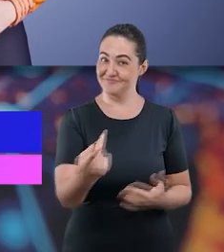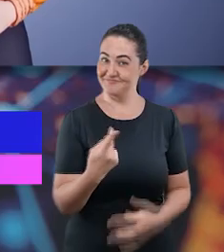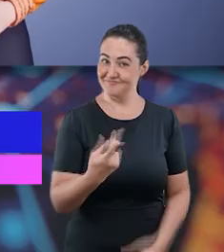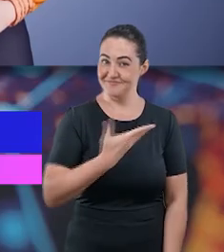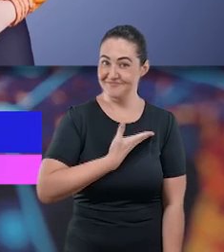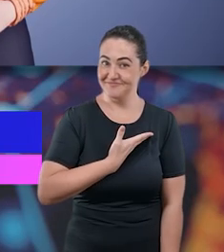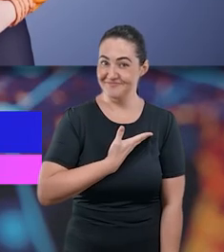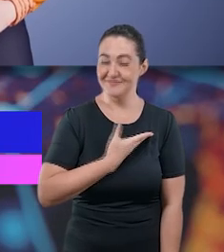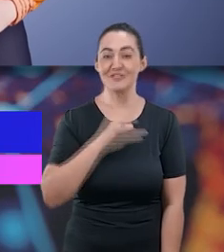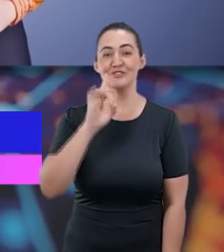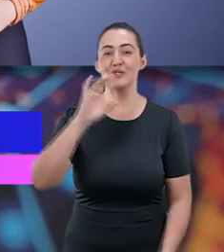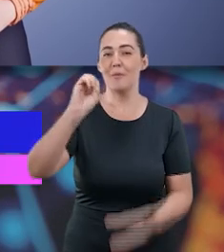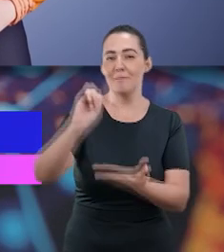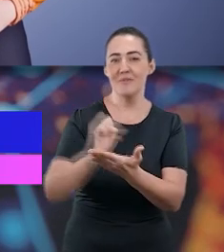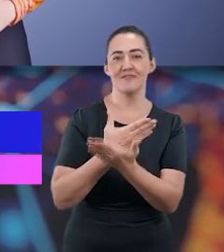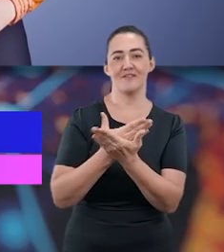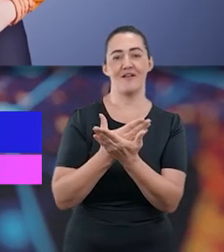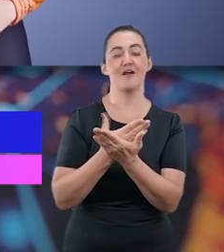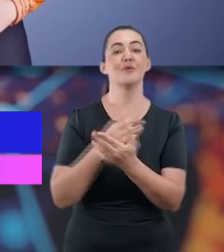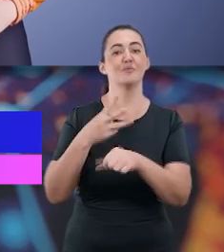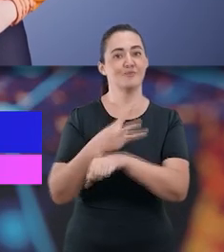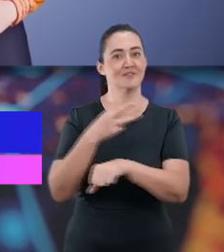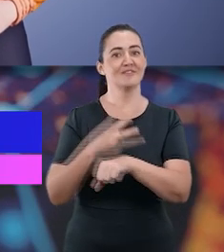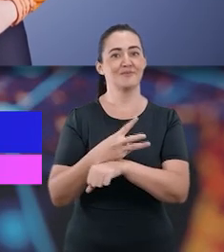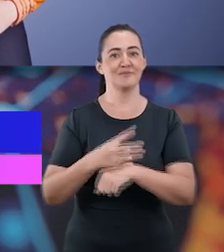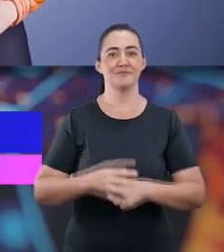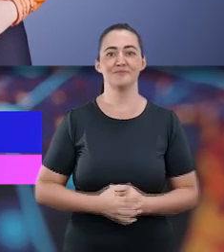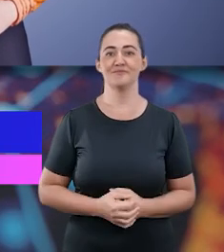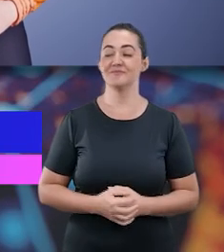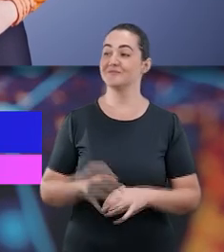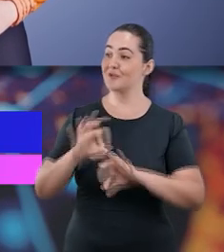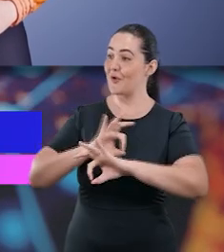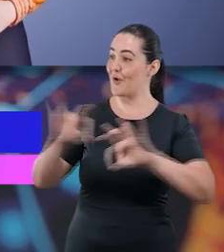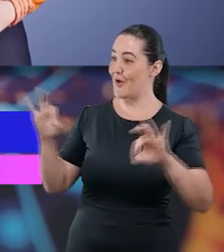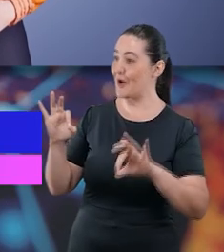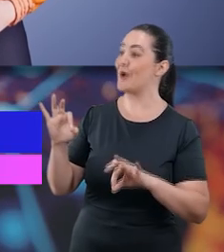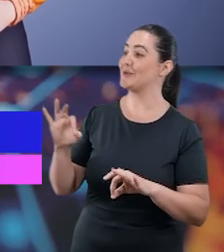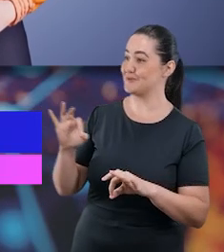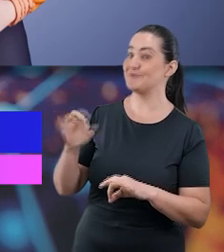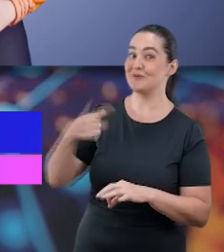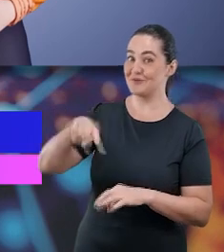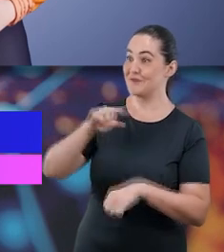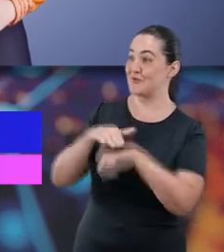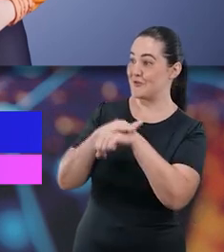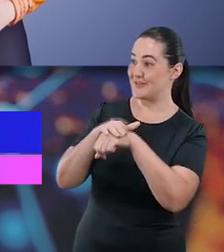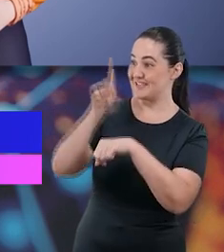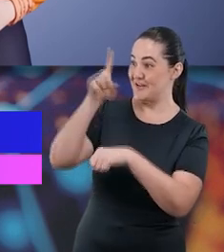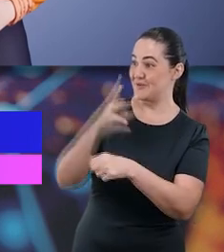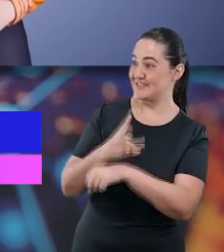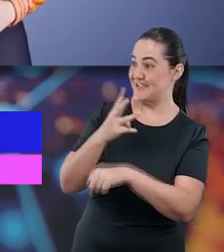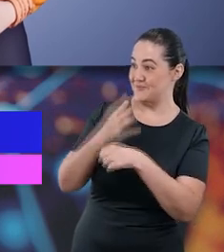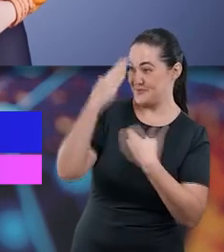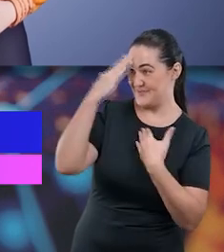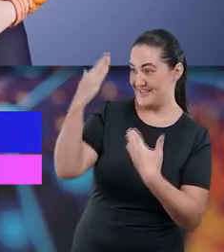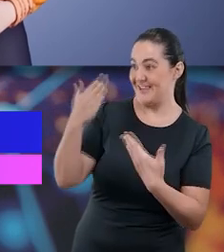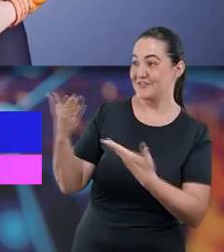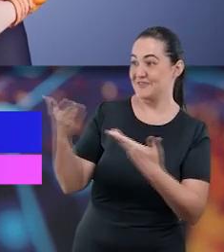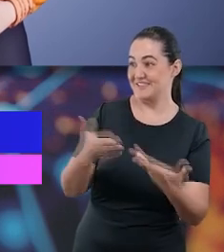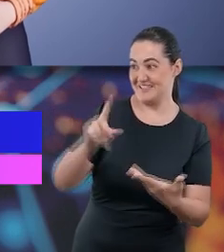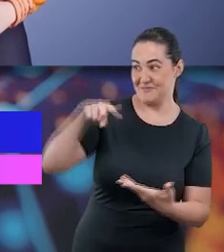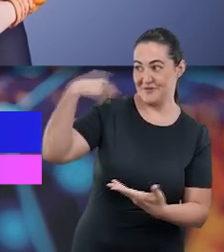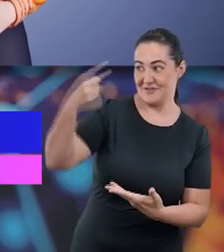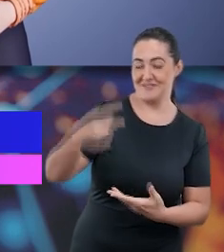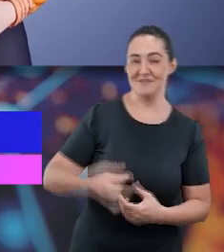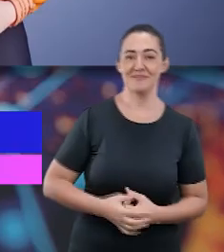amigos? É só me mandar uma mensagem no WhatsApp. Ótimo, Esperança, pode deixar que a gente conversa por lá. Obrigado pela visita e até a